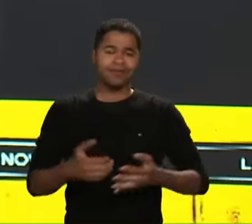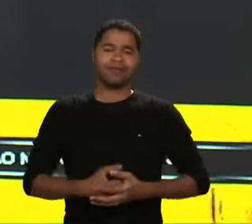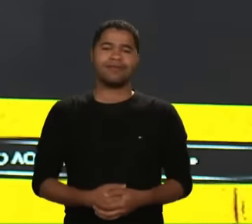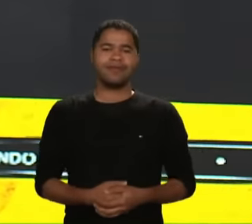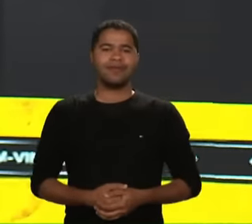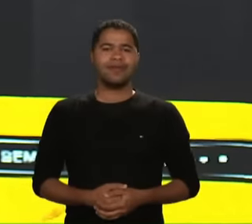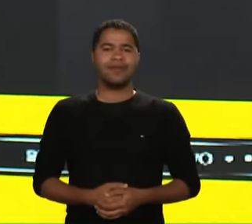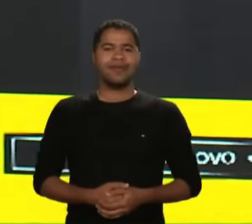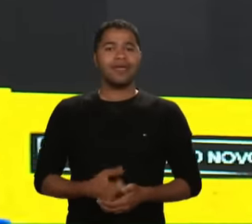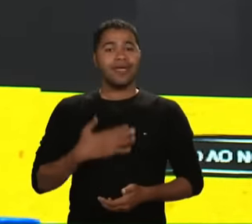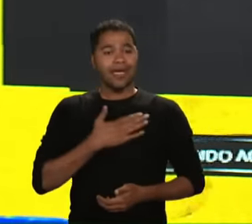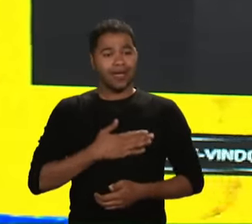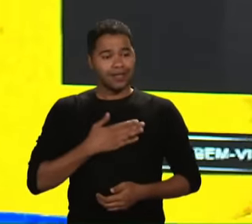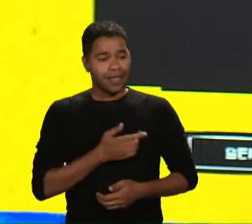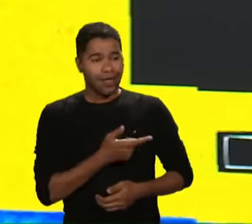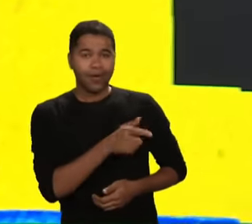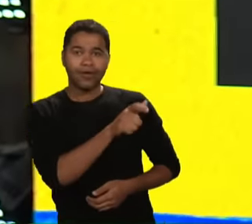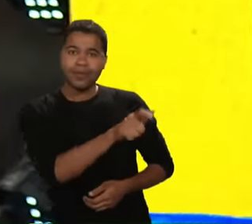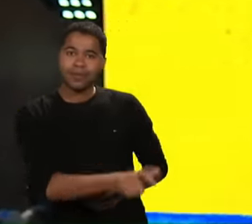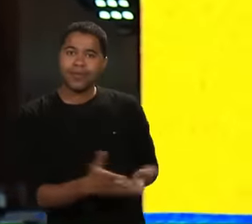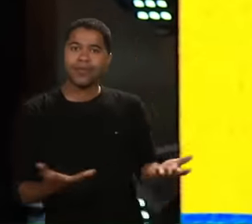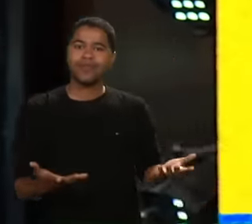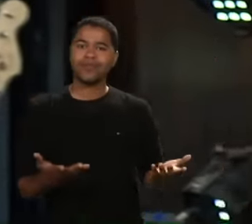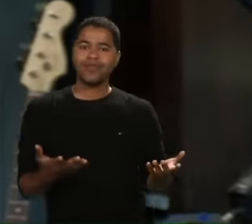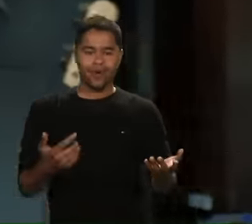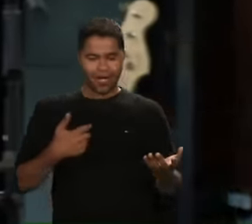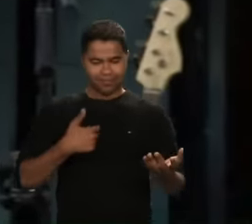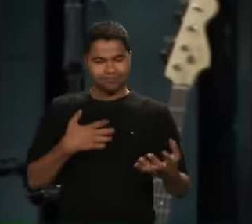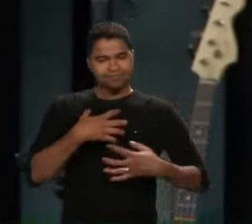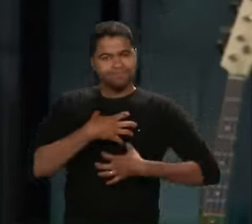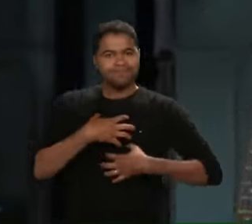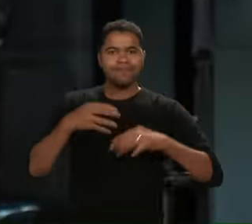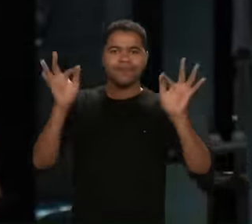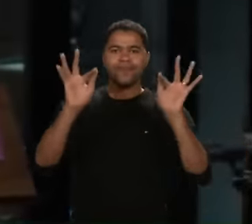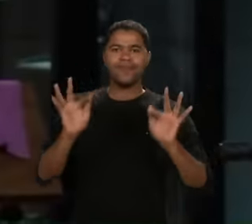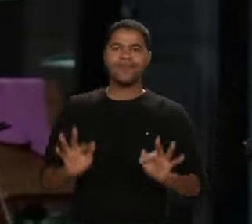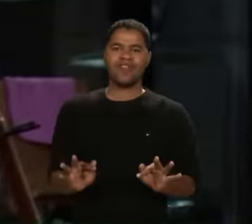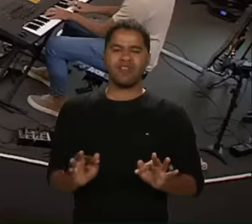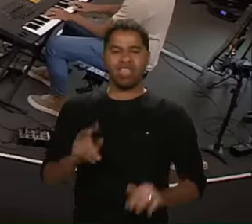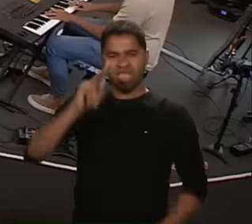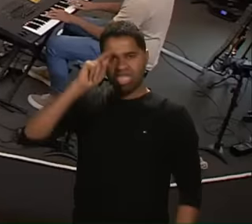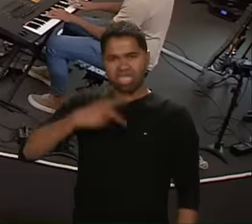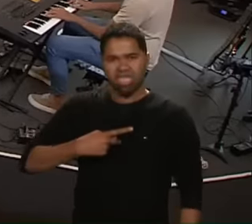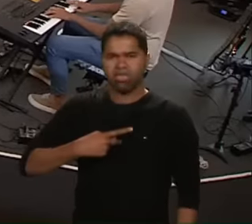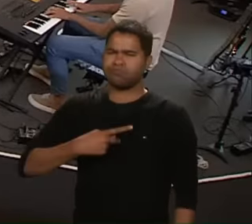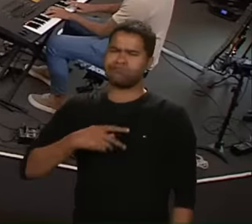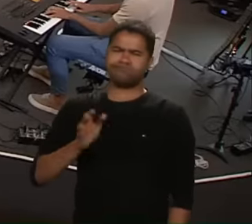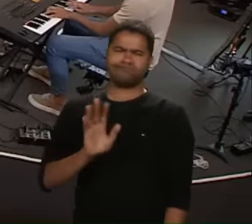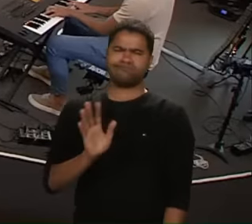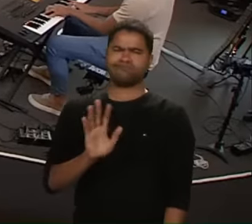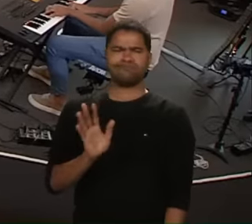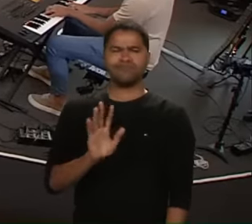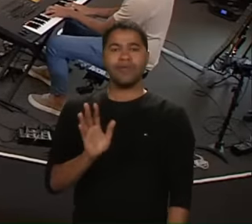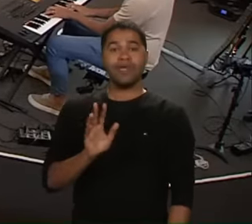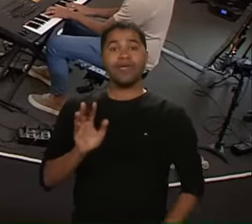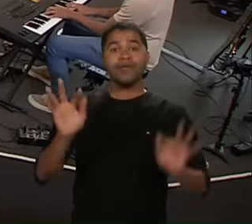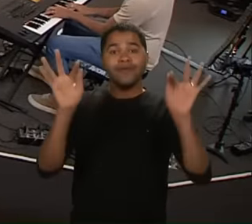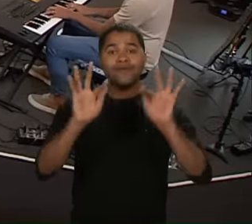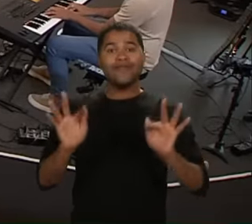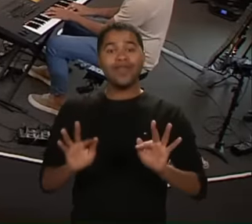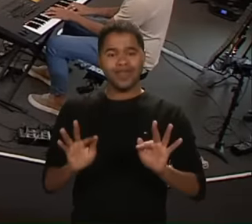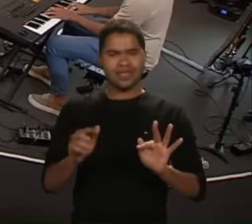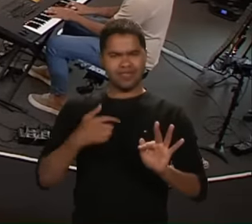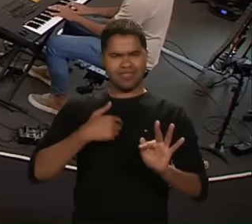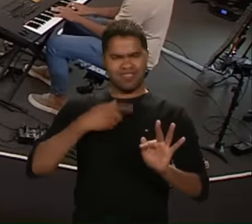É agradar o outro. Ser feliz é não ter egoísmo. Ser feliz é buscar fazer o